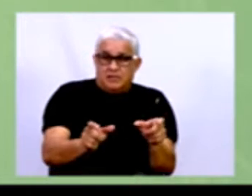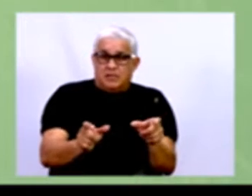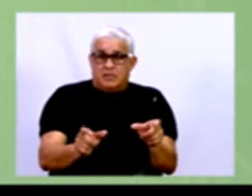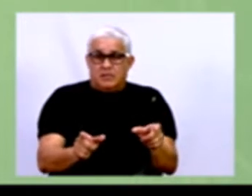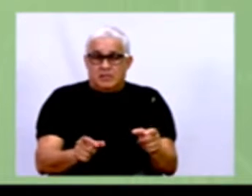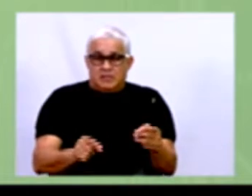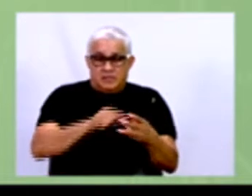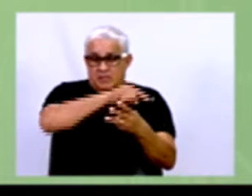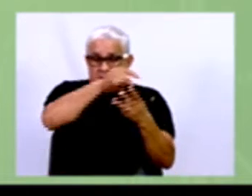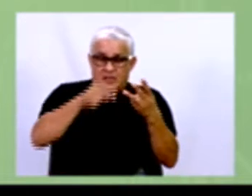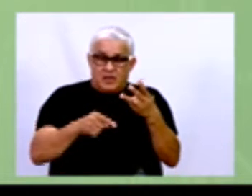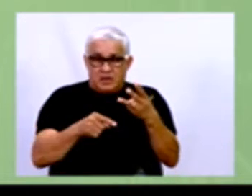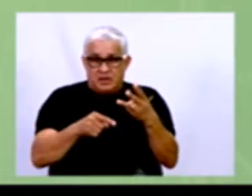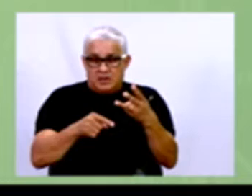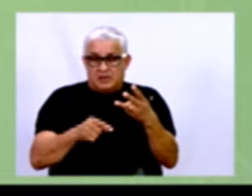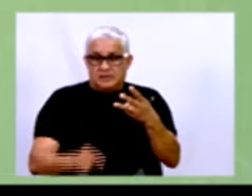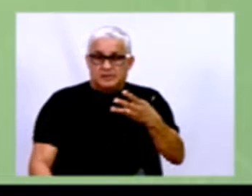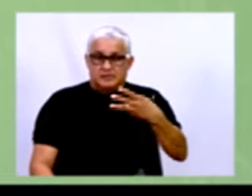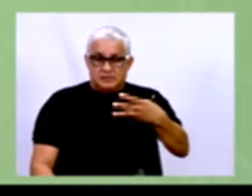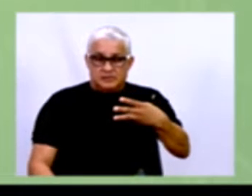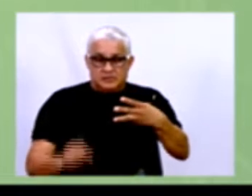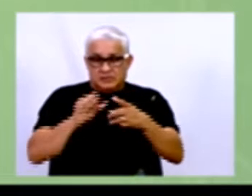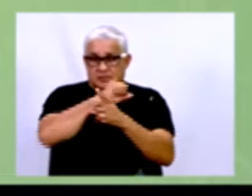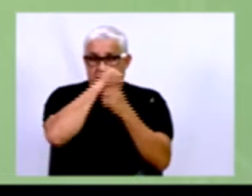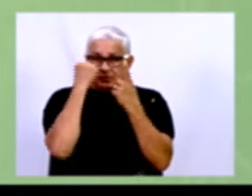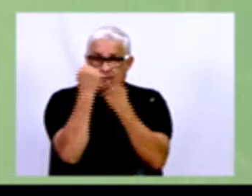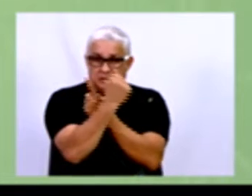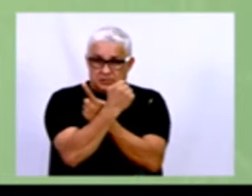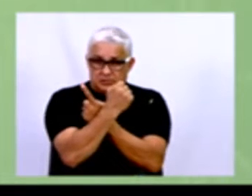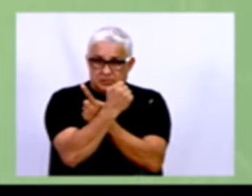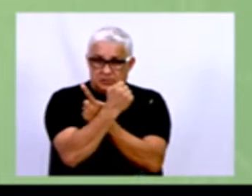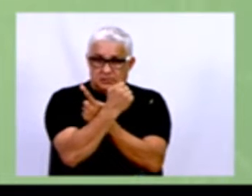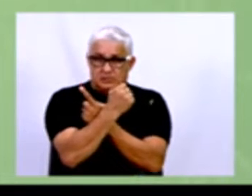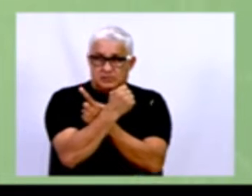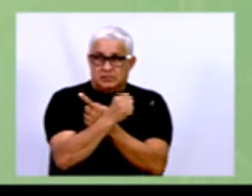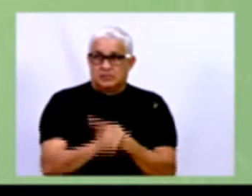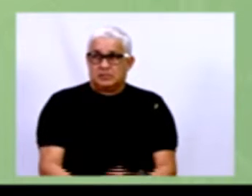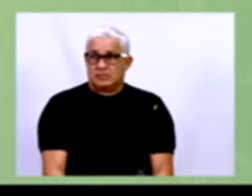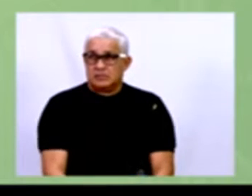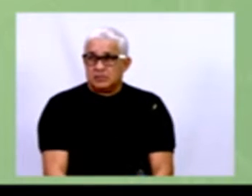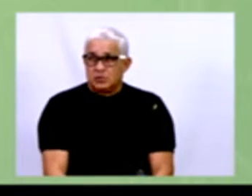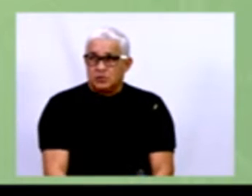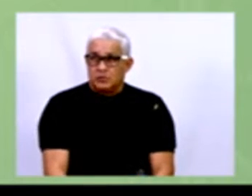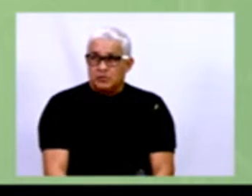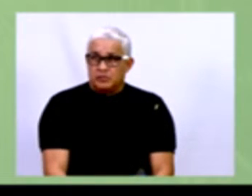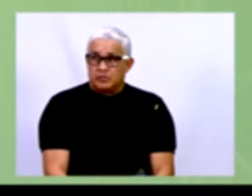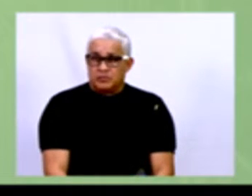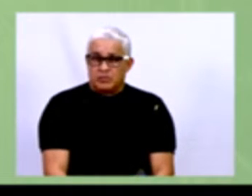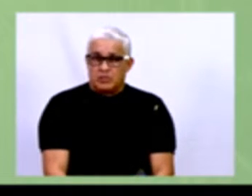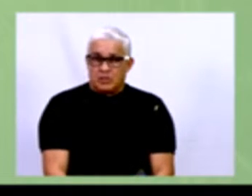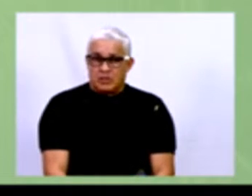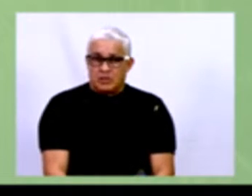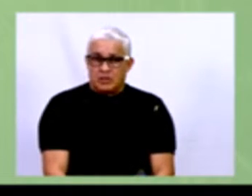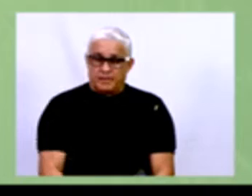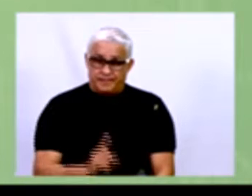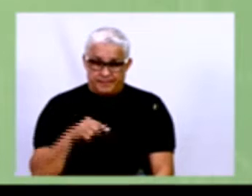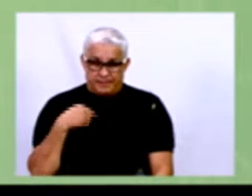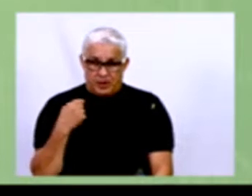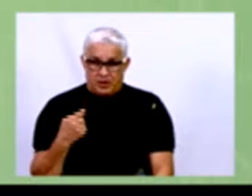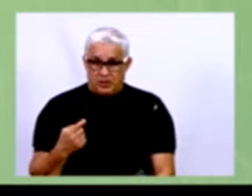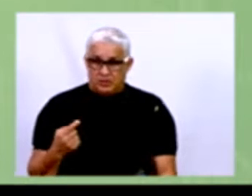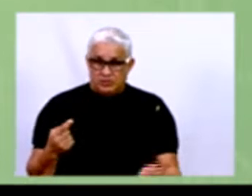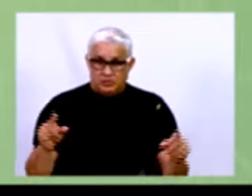as três classes fundamentais da sociedade burguesa moderna. Então, nós contrapomos esses dois